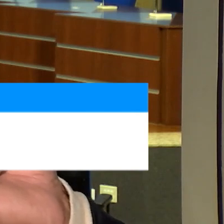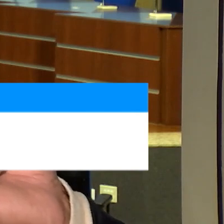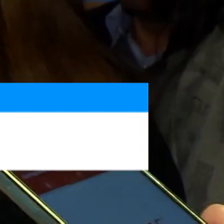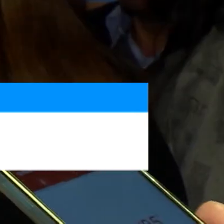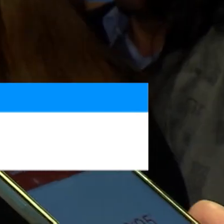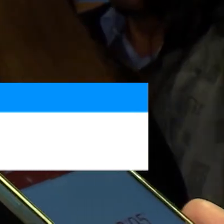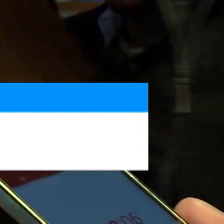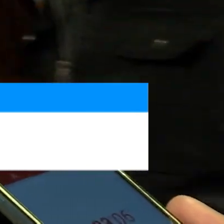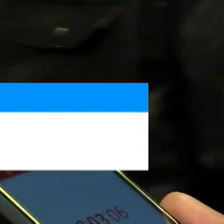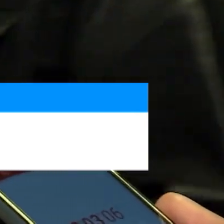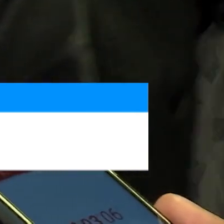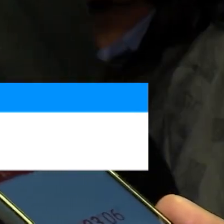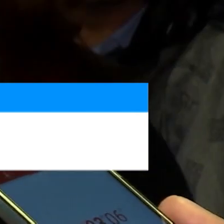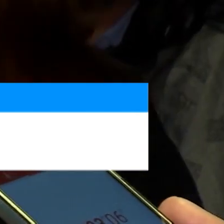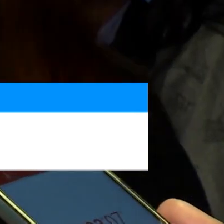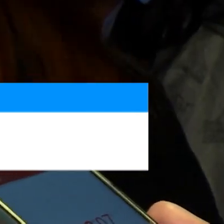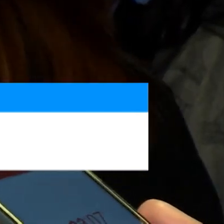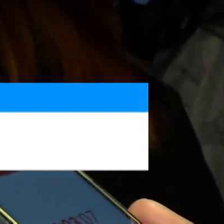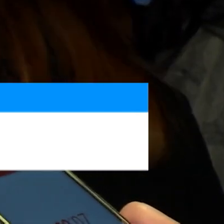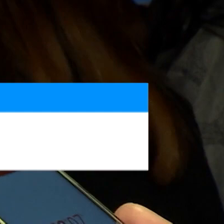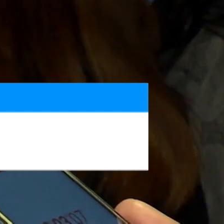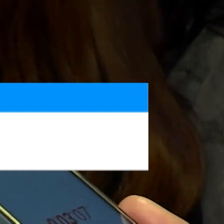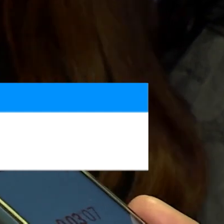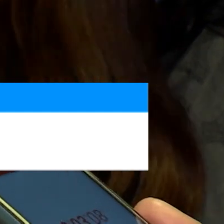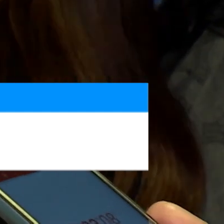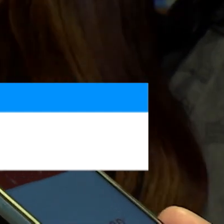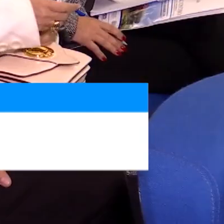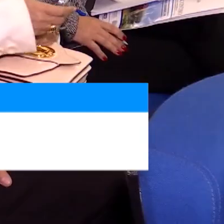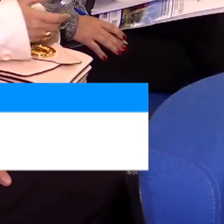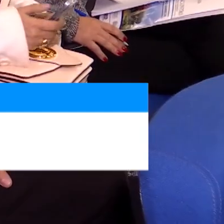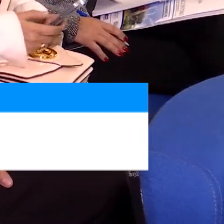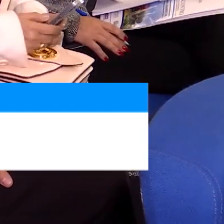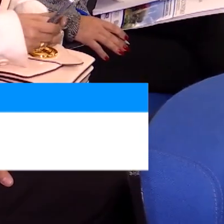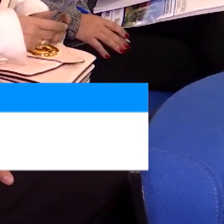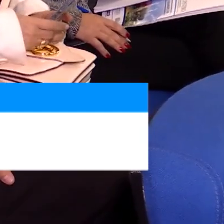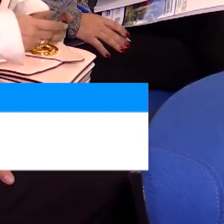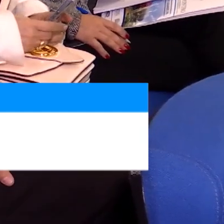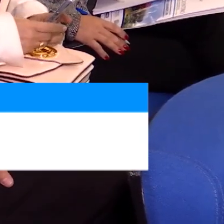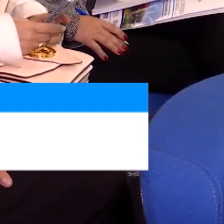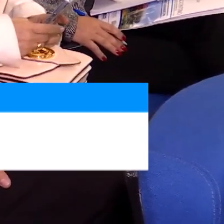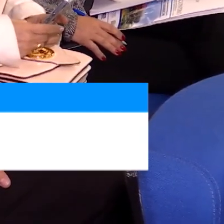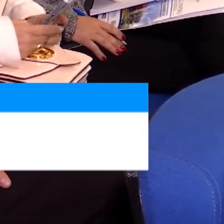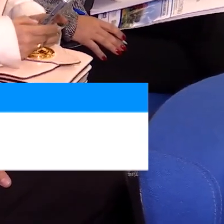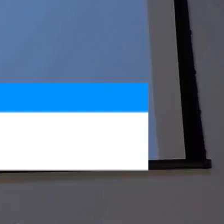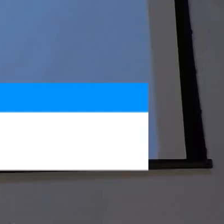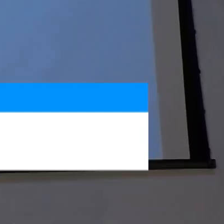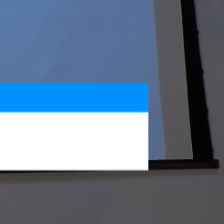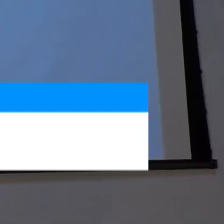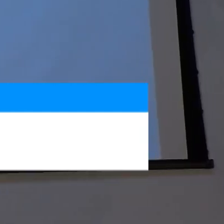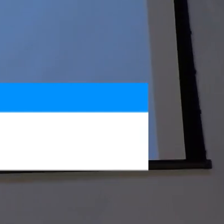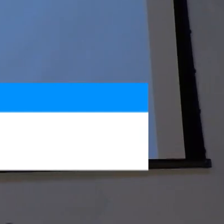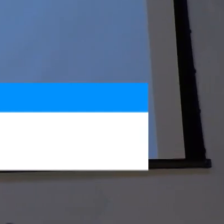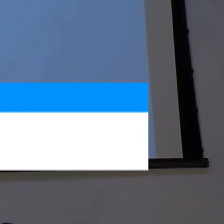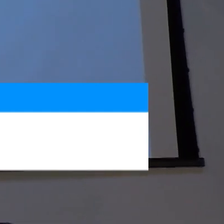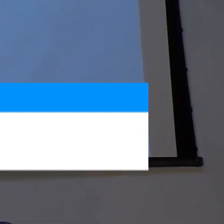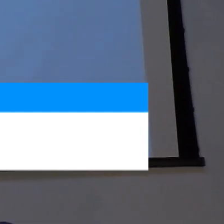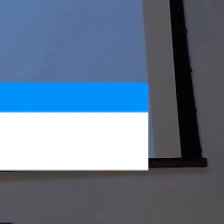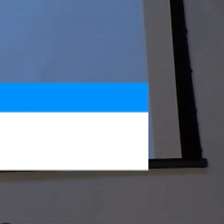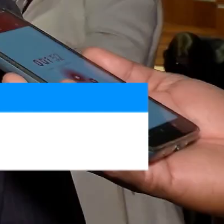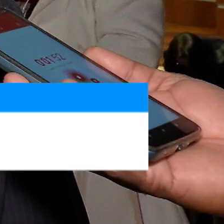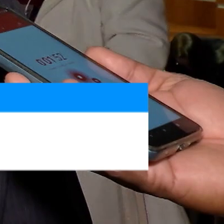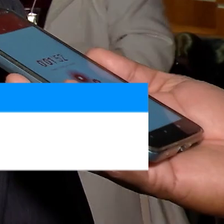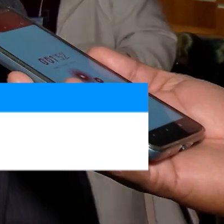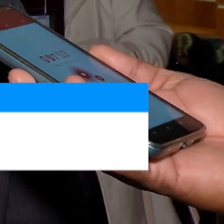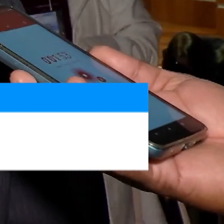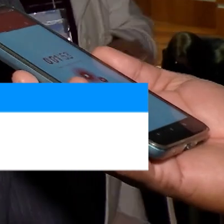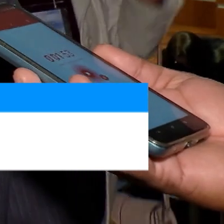sociedade. O presidente da ABEL, Florian Madruga, também pontuou as diferenças dessa edição para as anteriores. No último